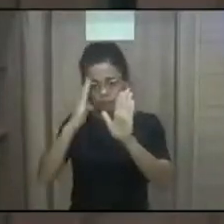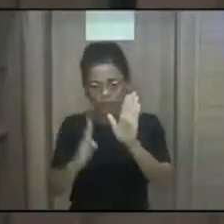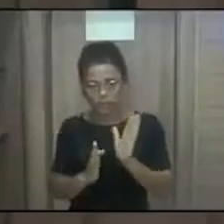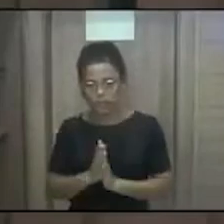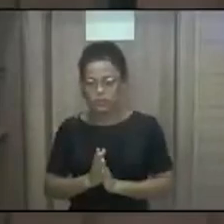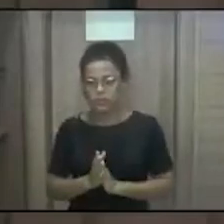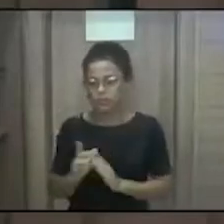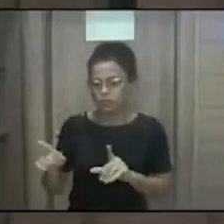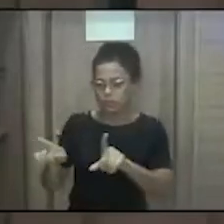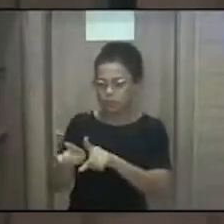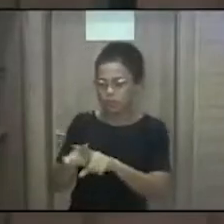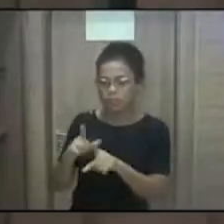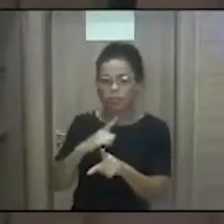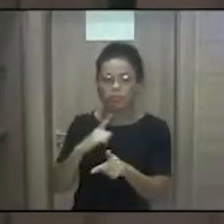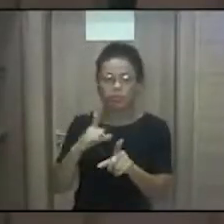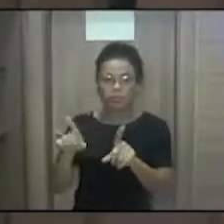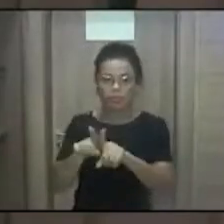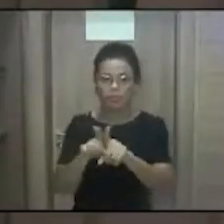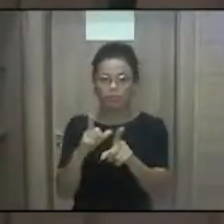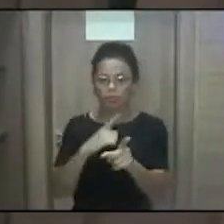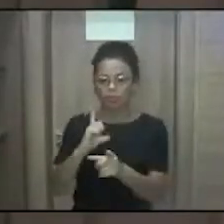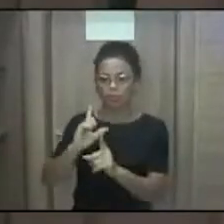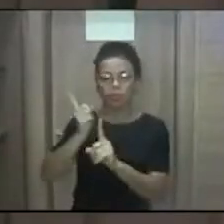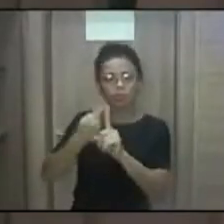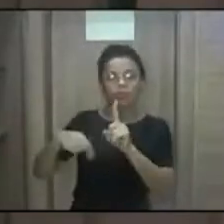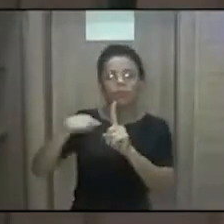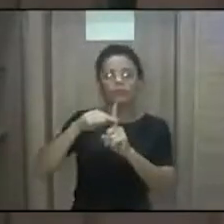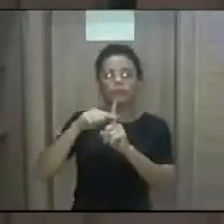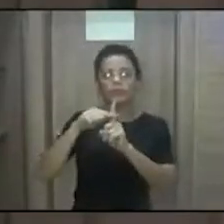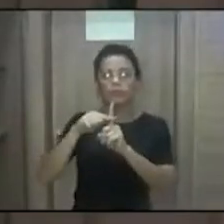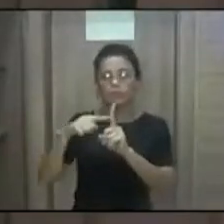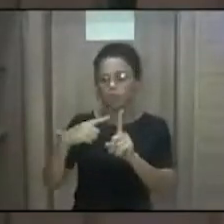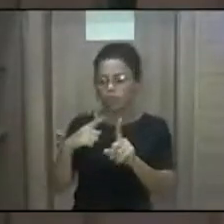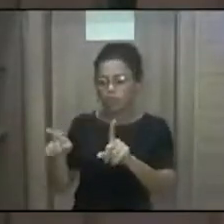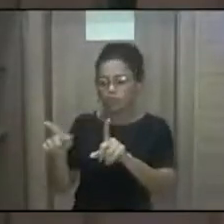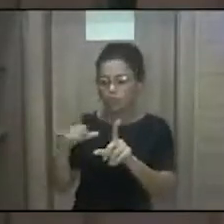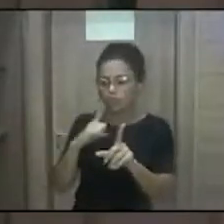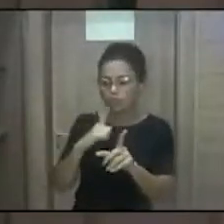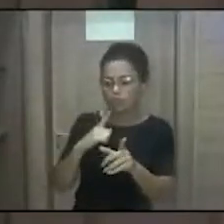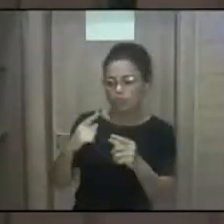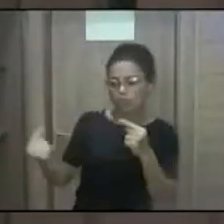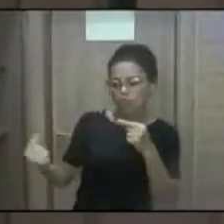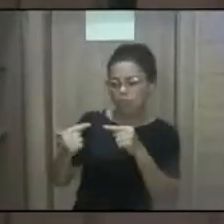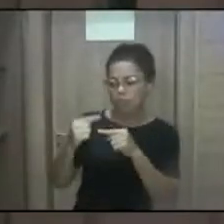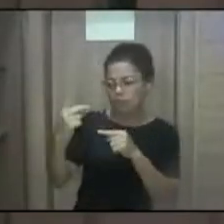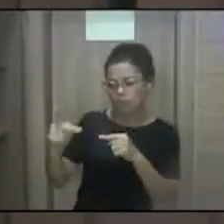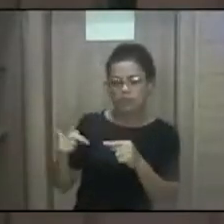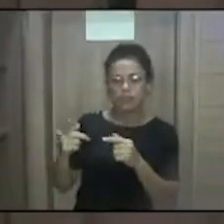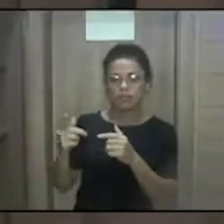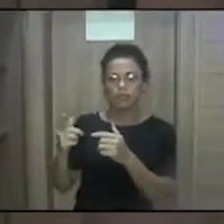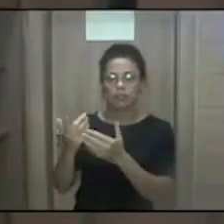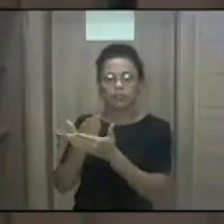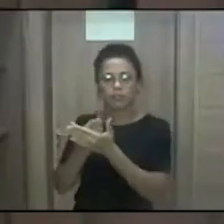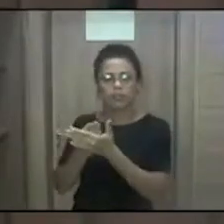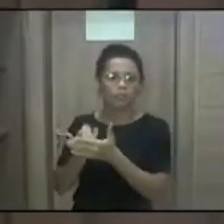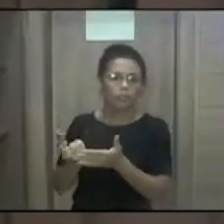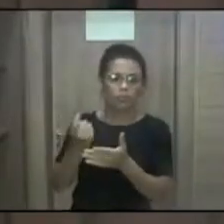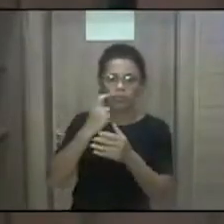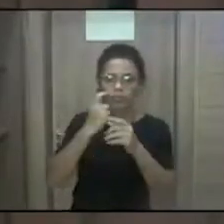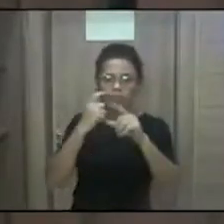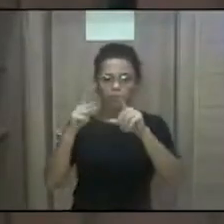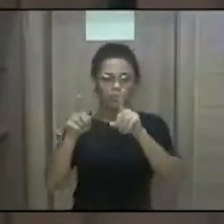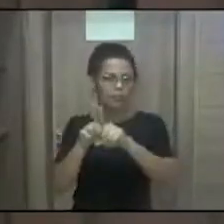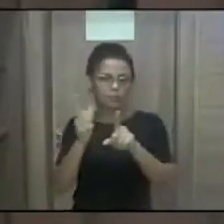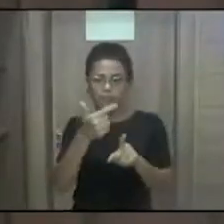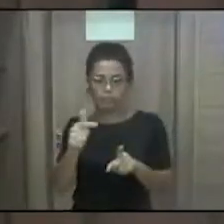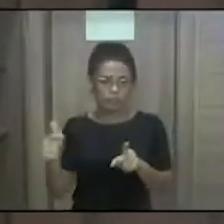um audentamento que é extremamente positivo e não necessariamente tem a ver com a odontologia como prática, tem a ver muito mais